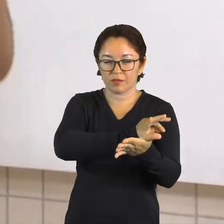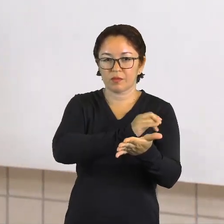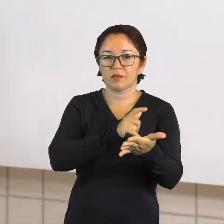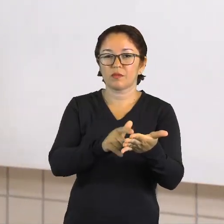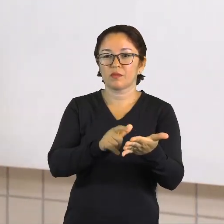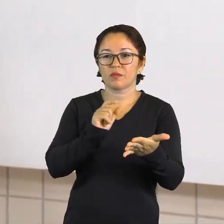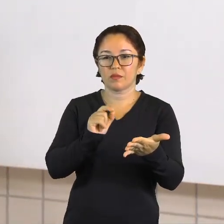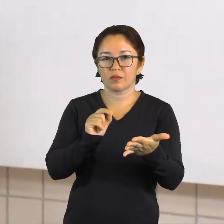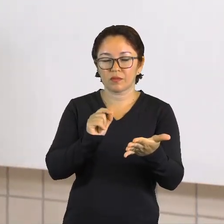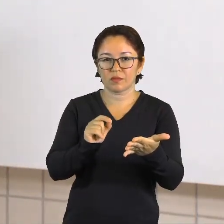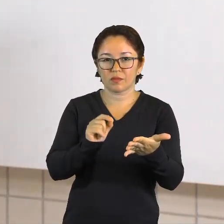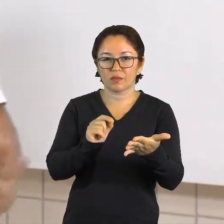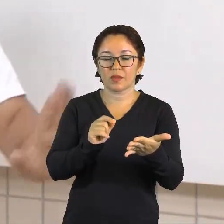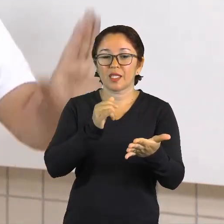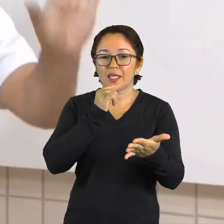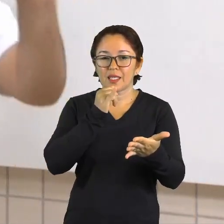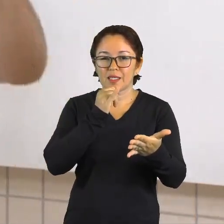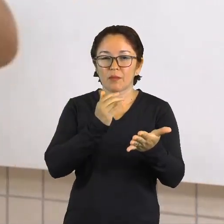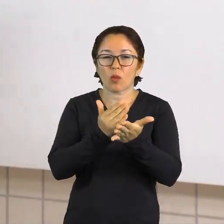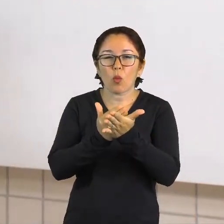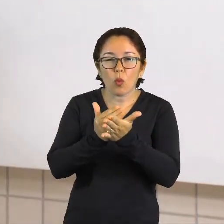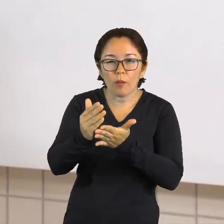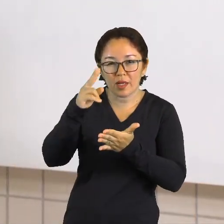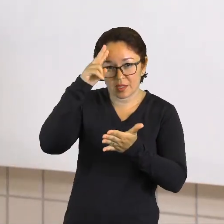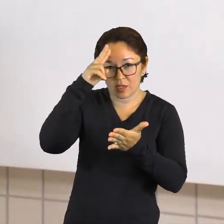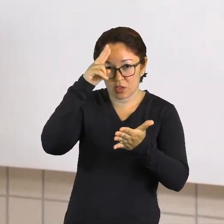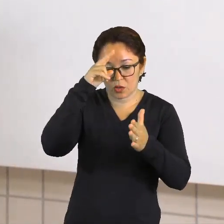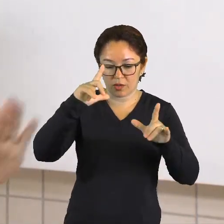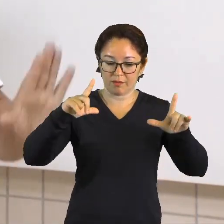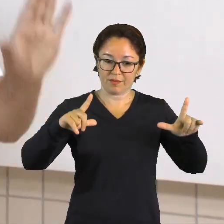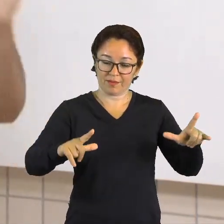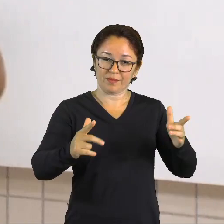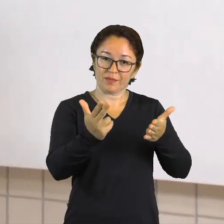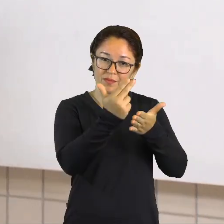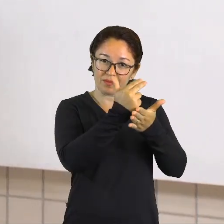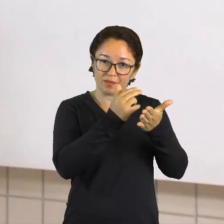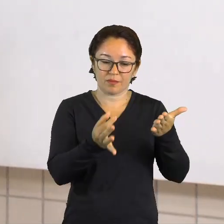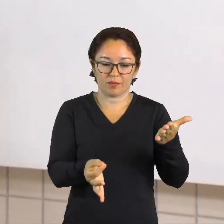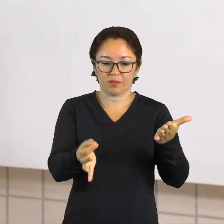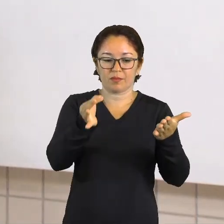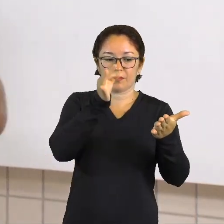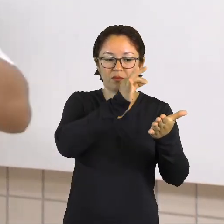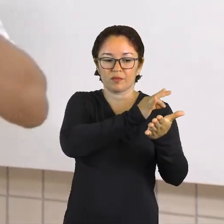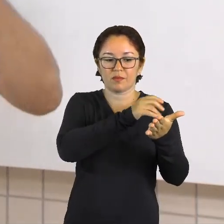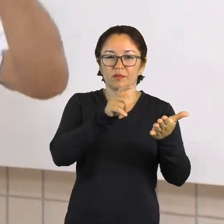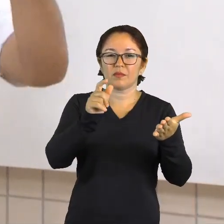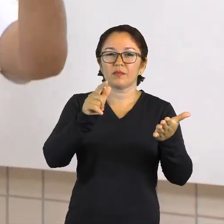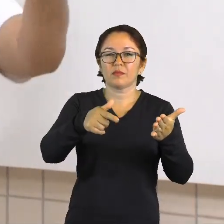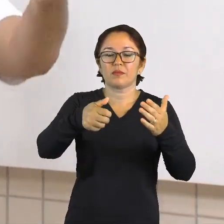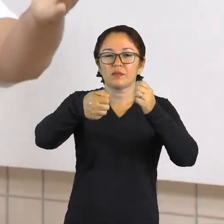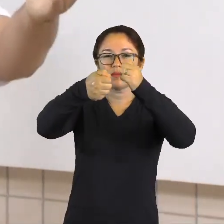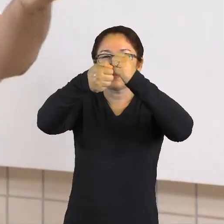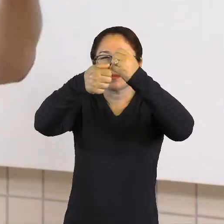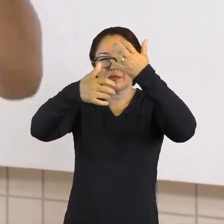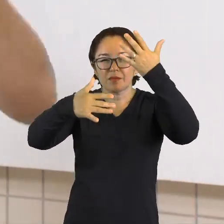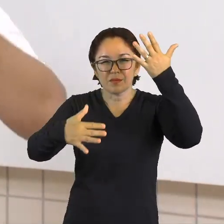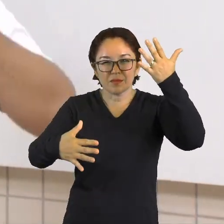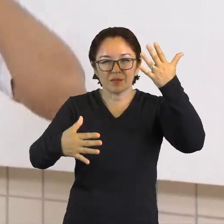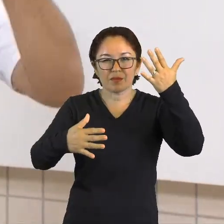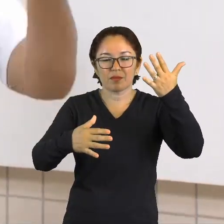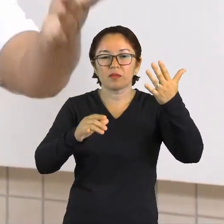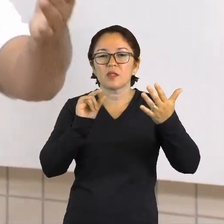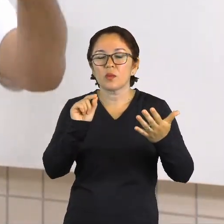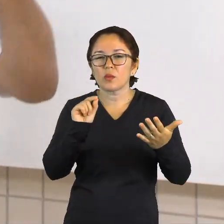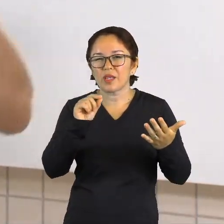E faz o conflito, aquele momento ali do conflito da história. Qual é o momento? É quando o coelho quer ter